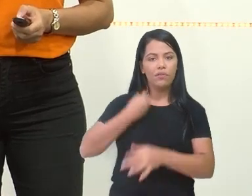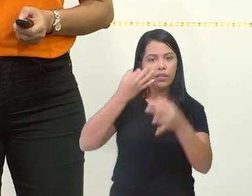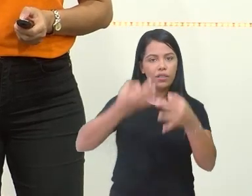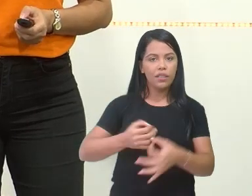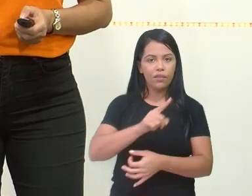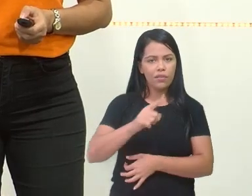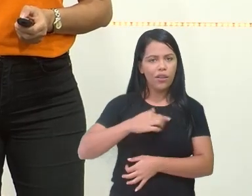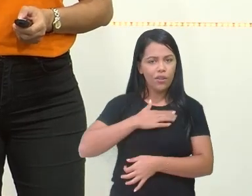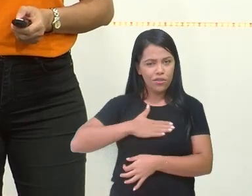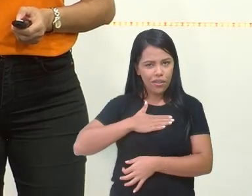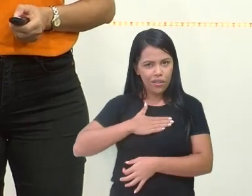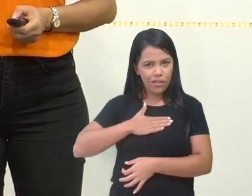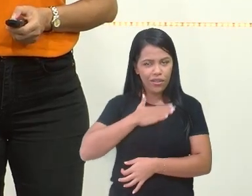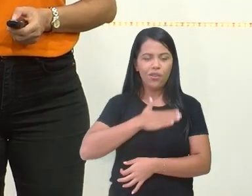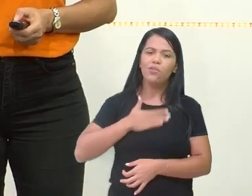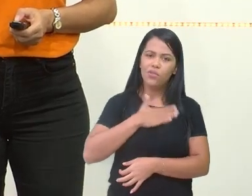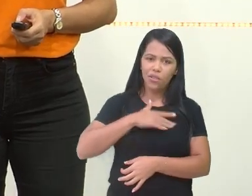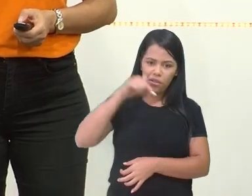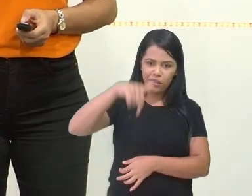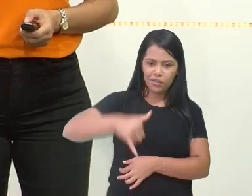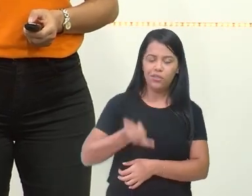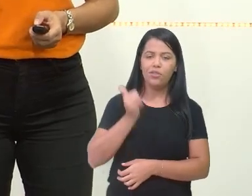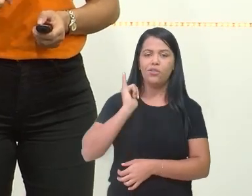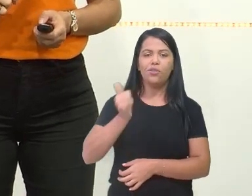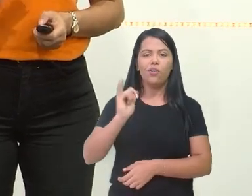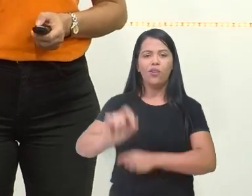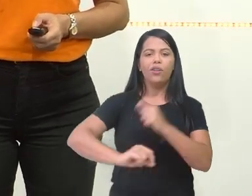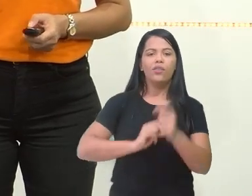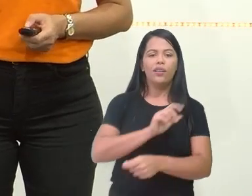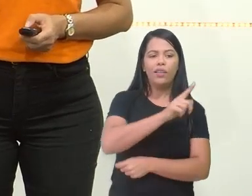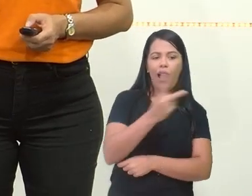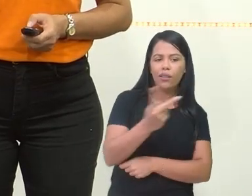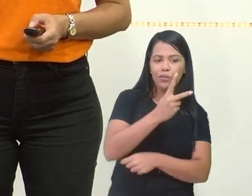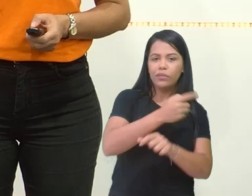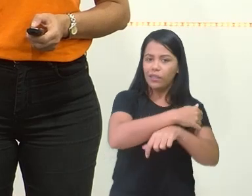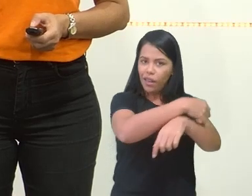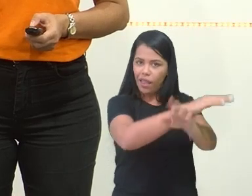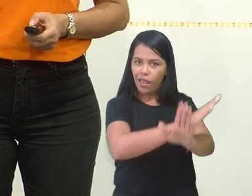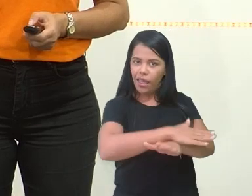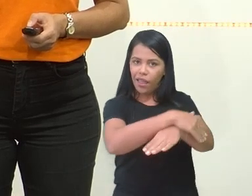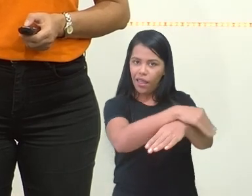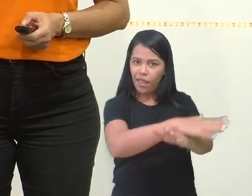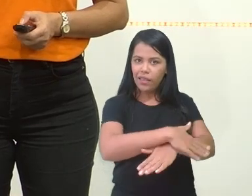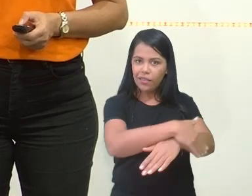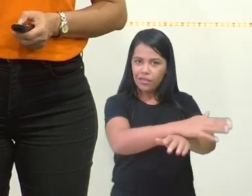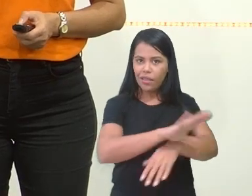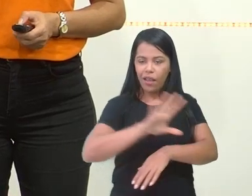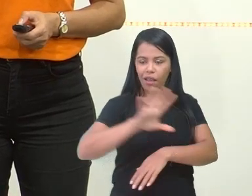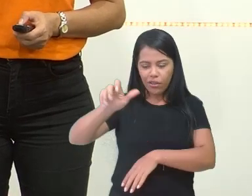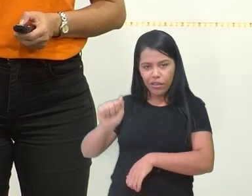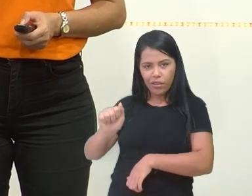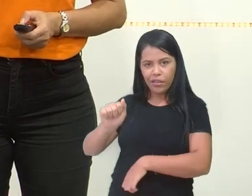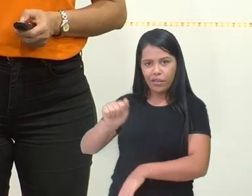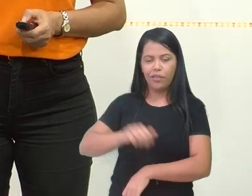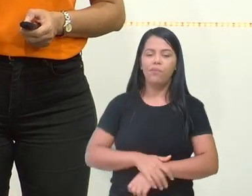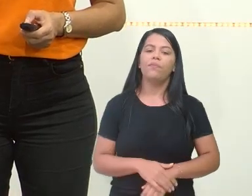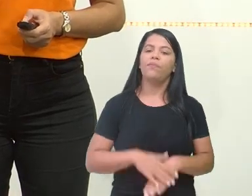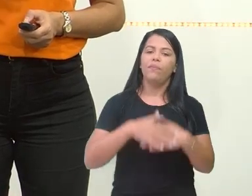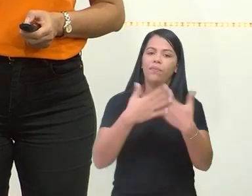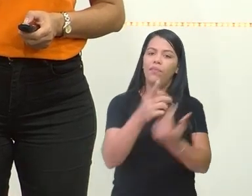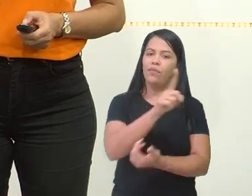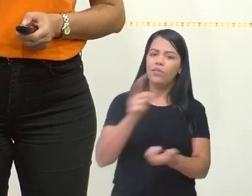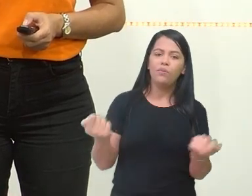desse conto africano? Gostaram dessa história de Kianda e Kissimbi, as duas sereias africanas?